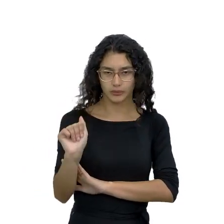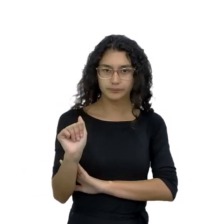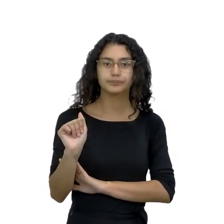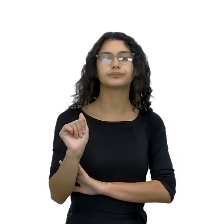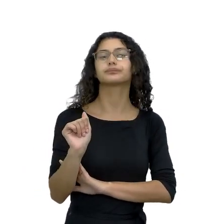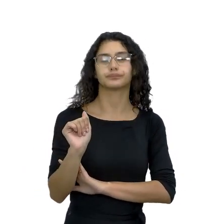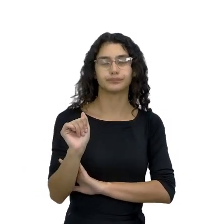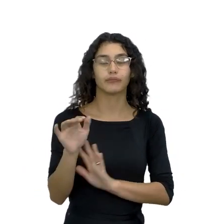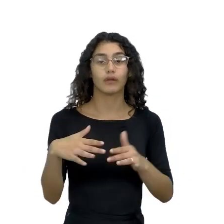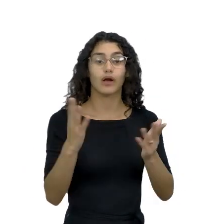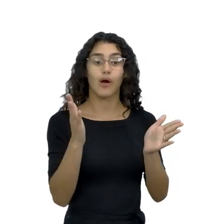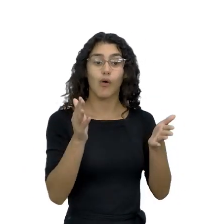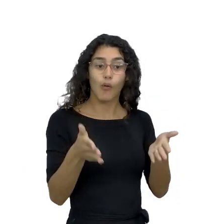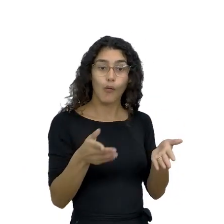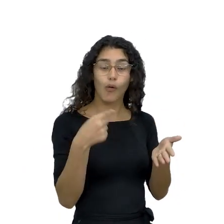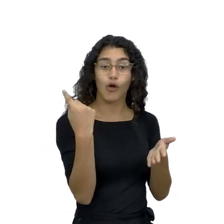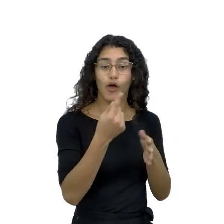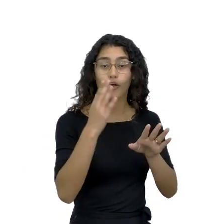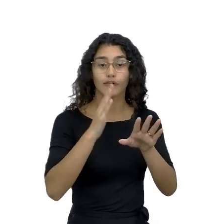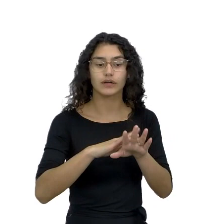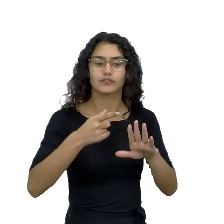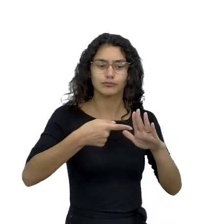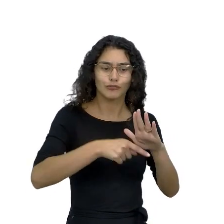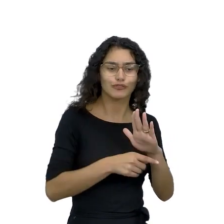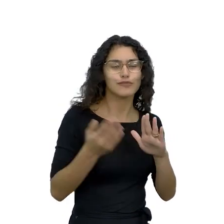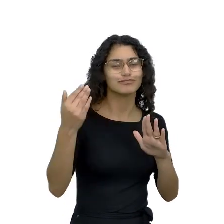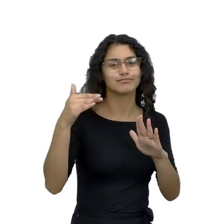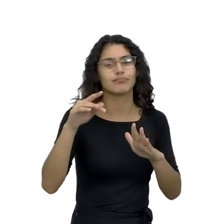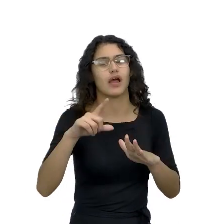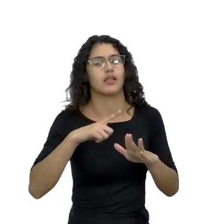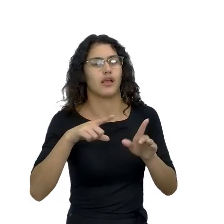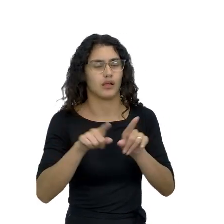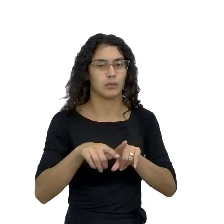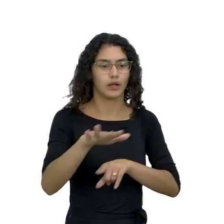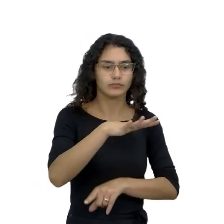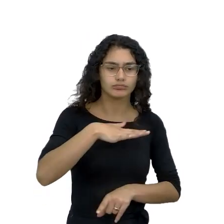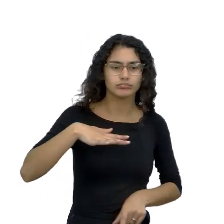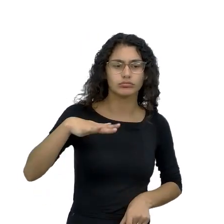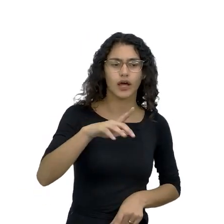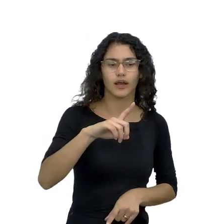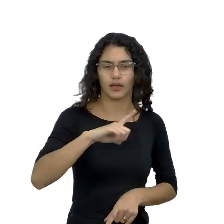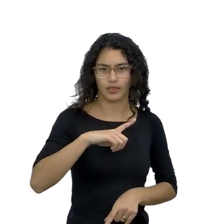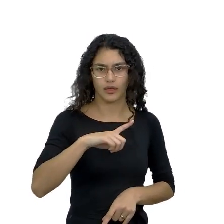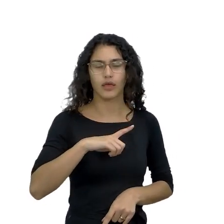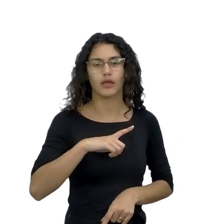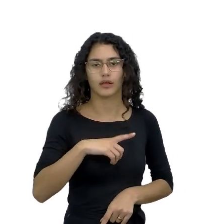Então, hoje nós vamos nos aprofundar nesse mar para